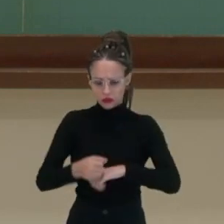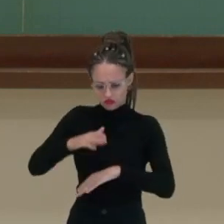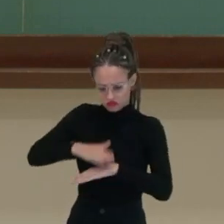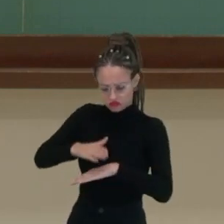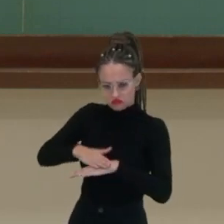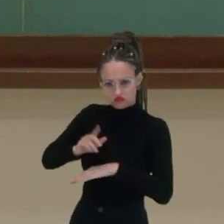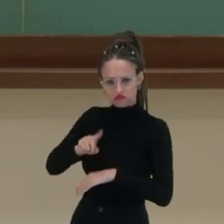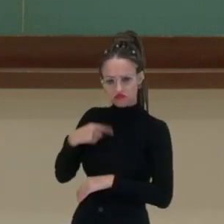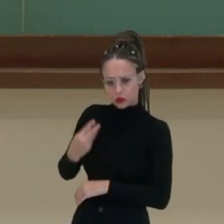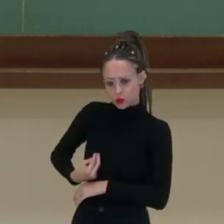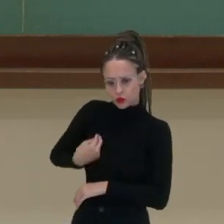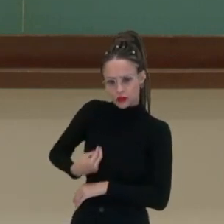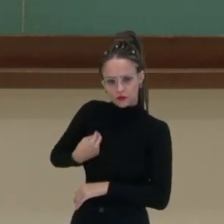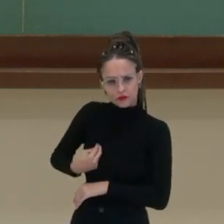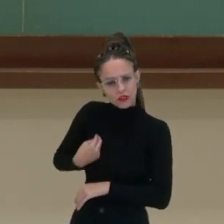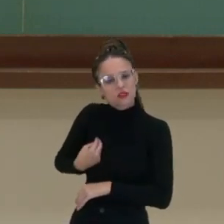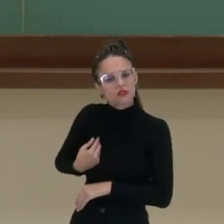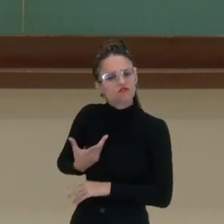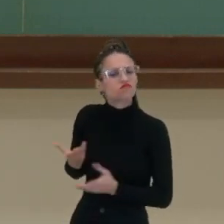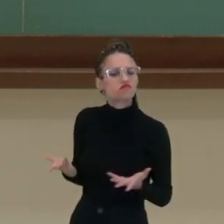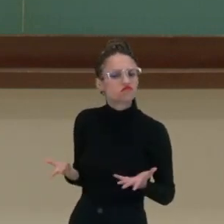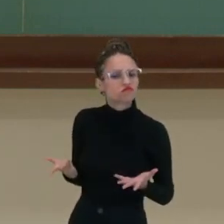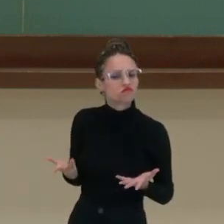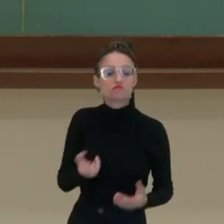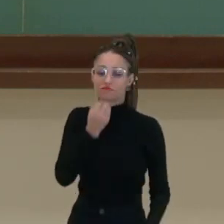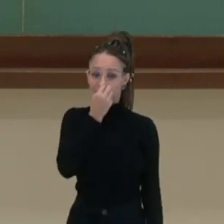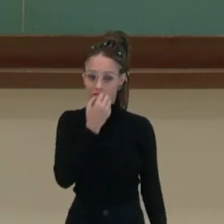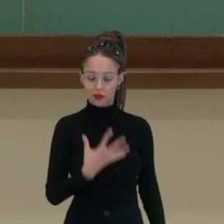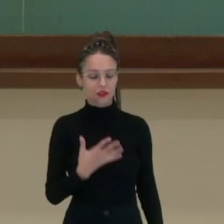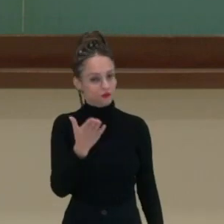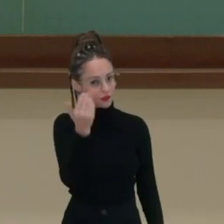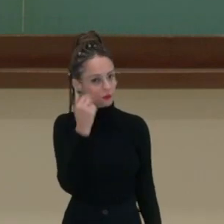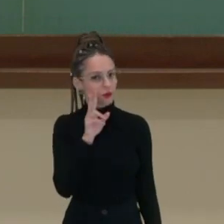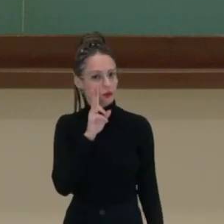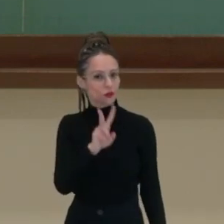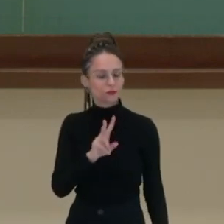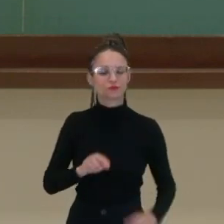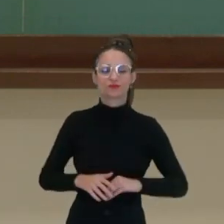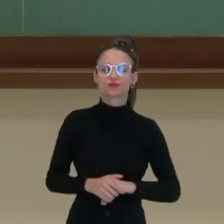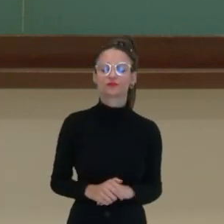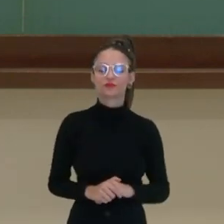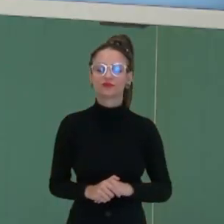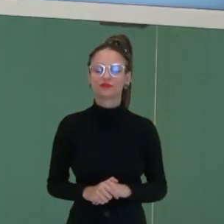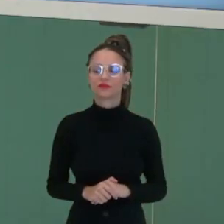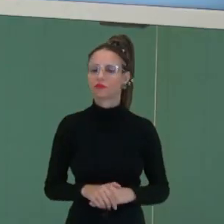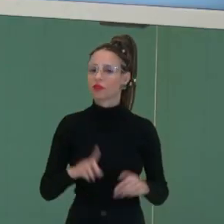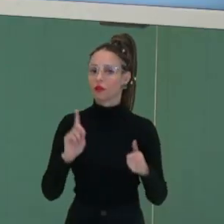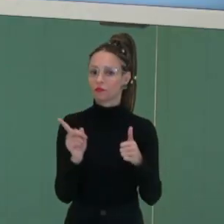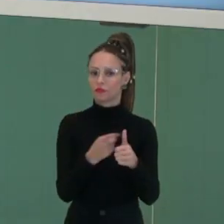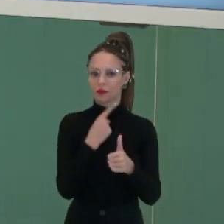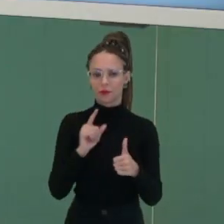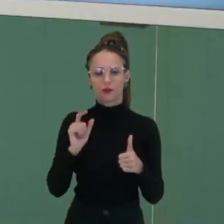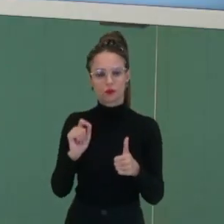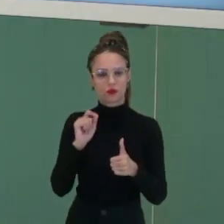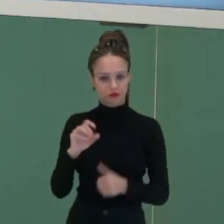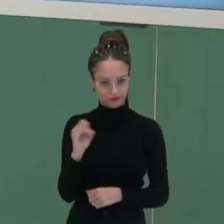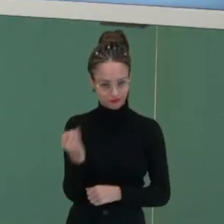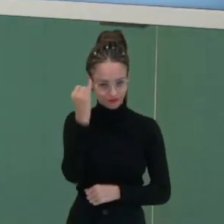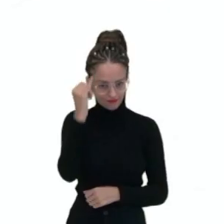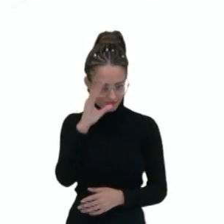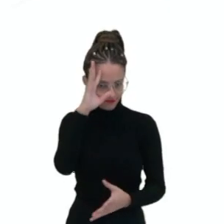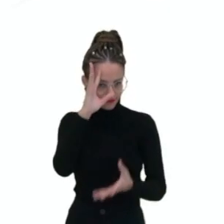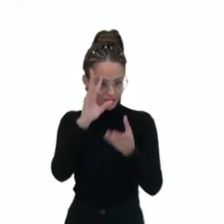não é? Como forma de produção? Muito bem, vamos dar uma olhadinha. Primeiramente, é importante